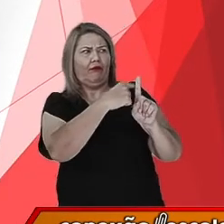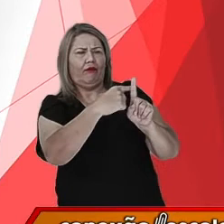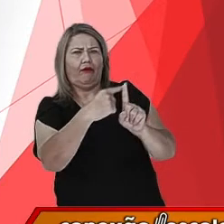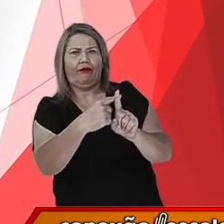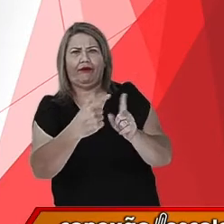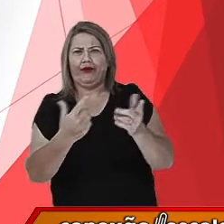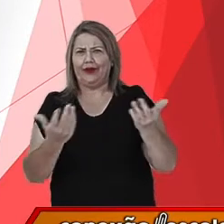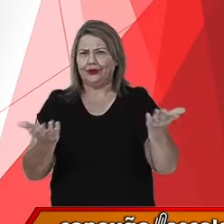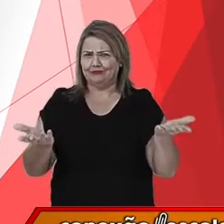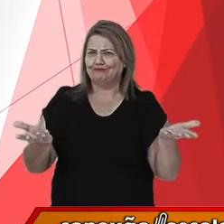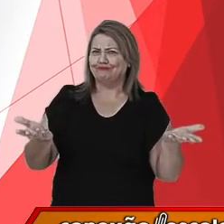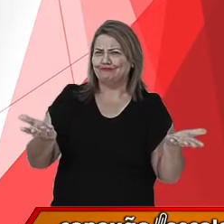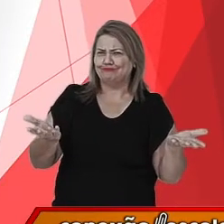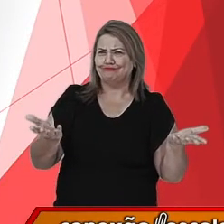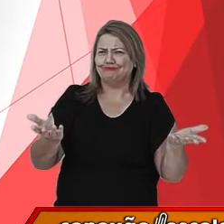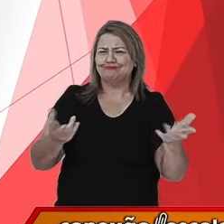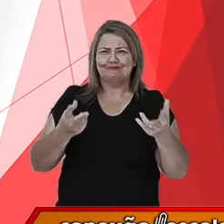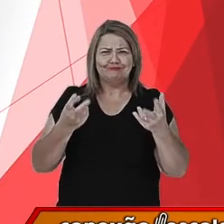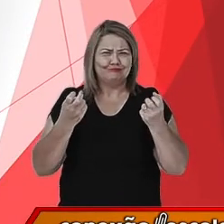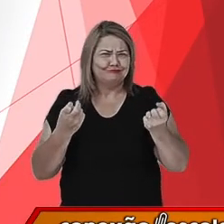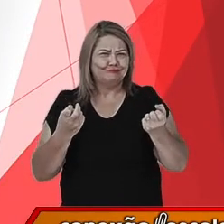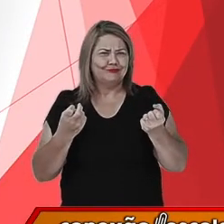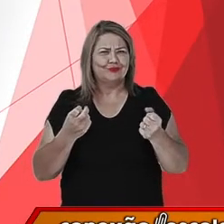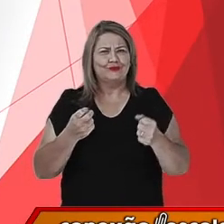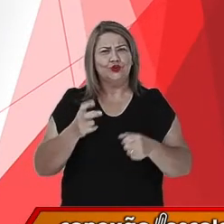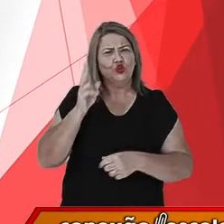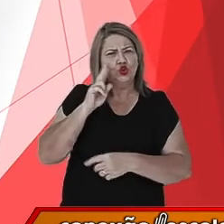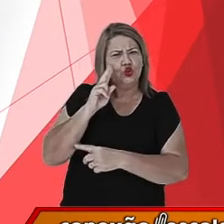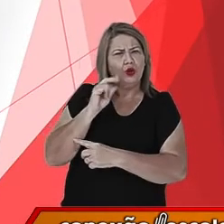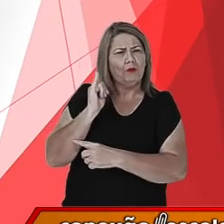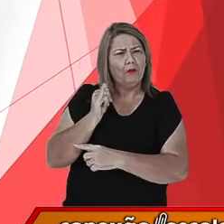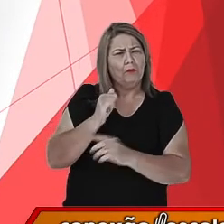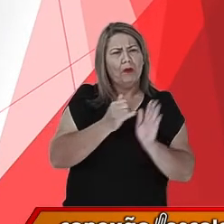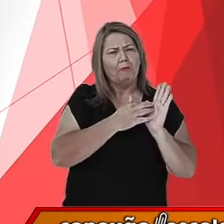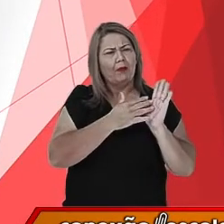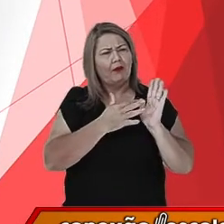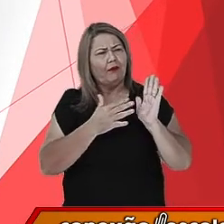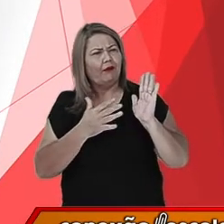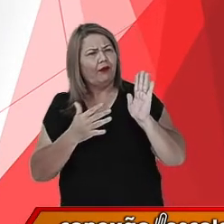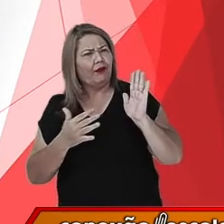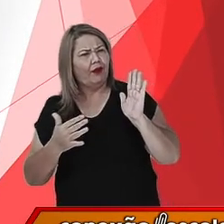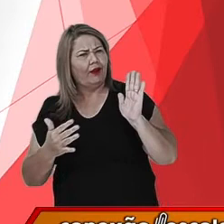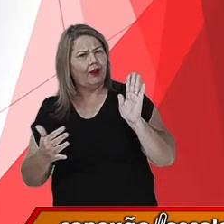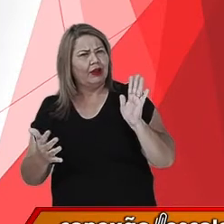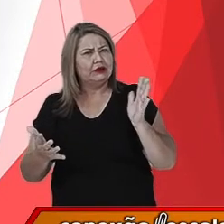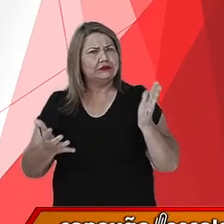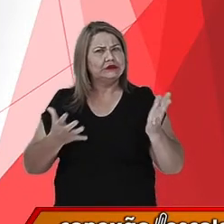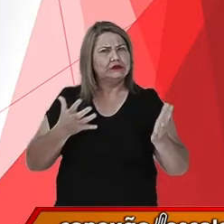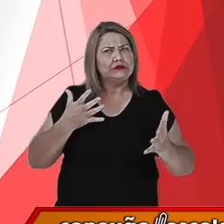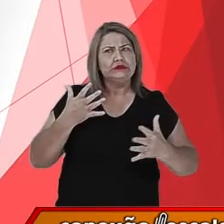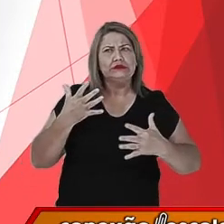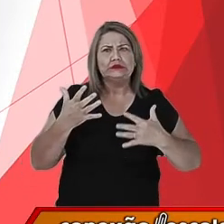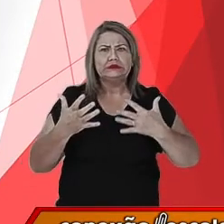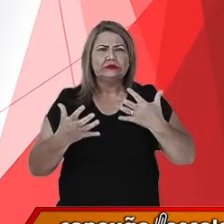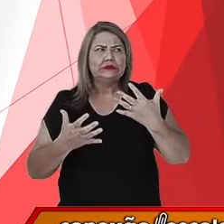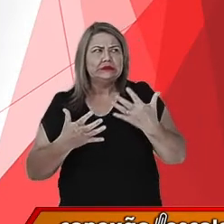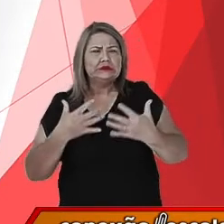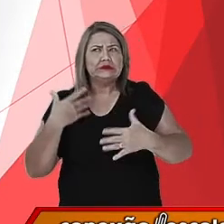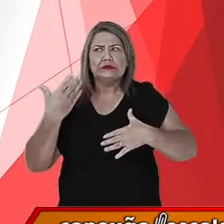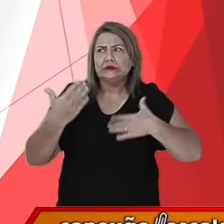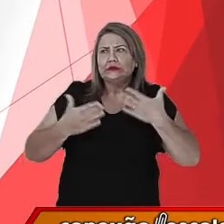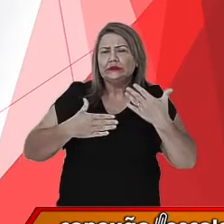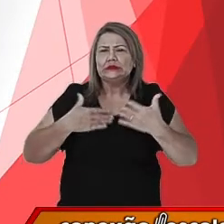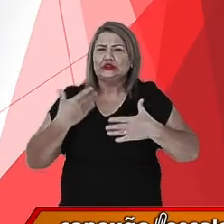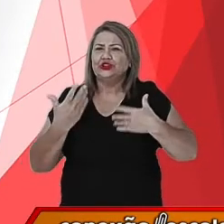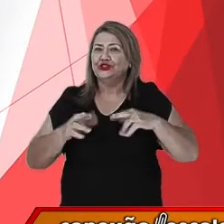Isso já faz com que a história por si já traga essa questão mais sombria, um lugar diferente de